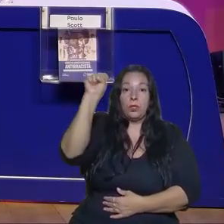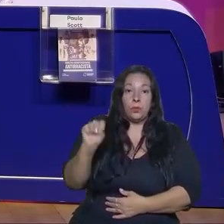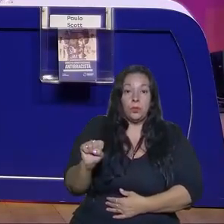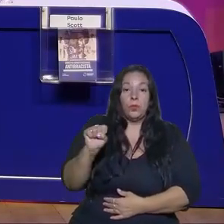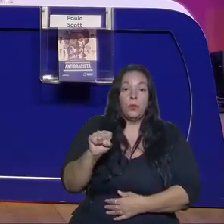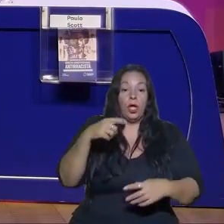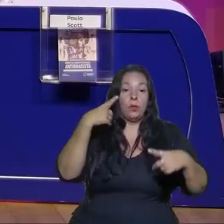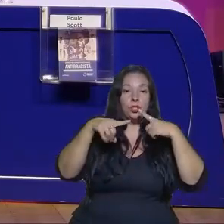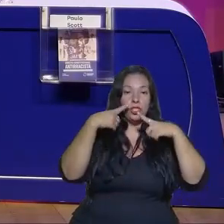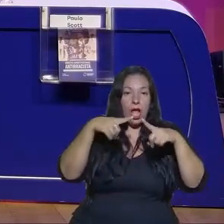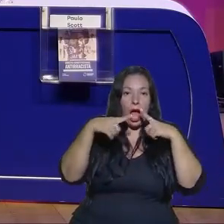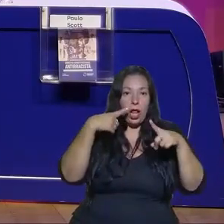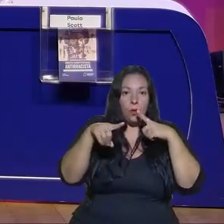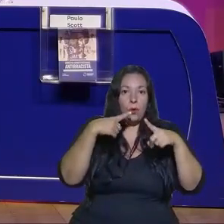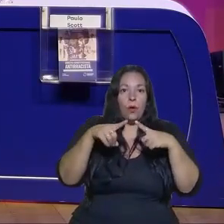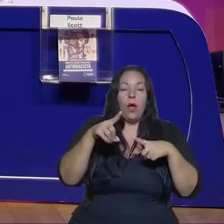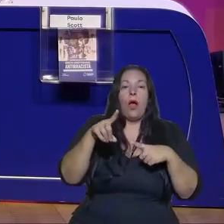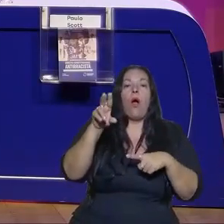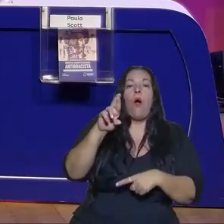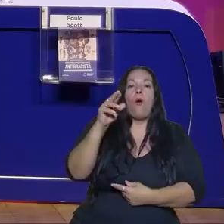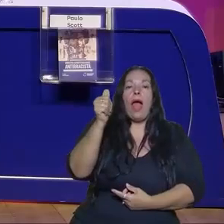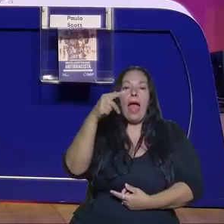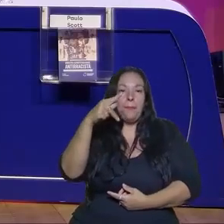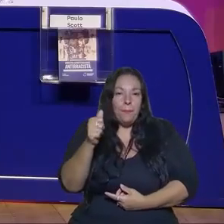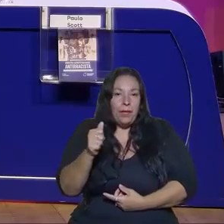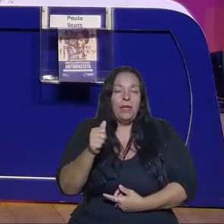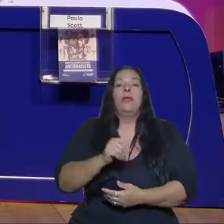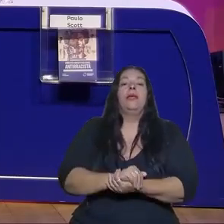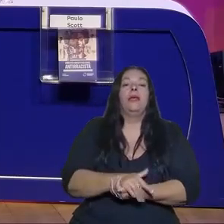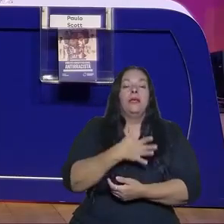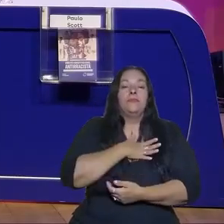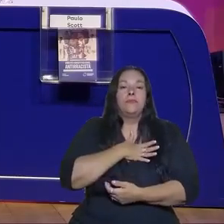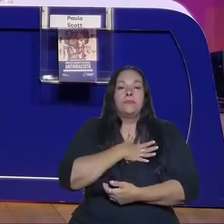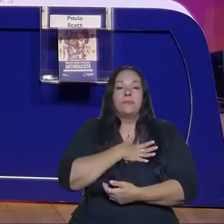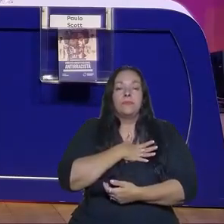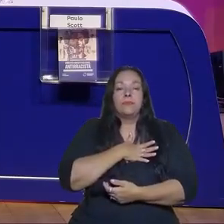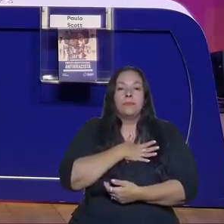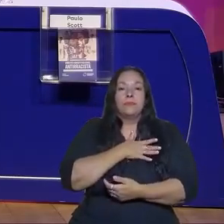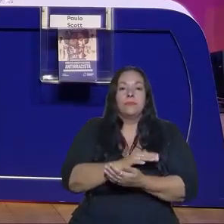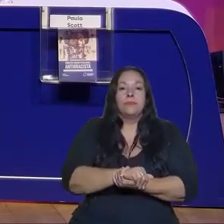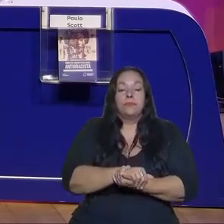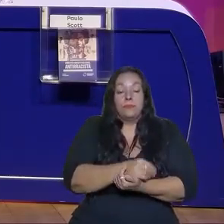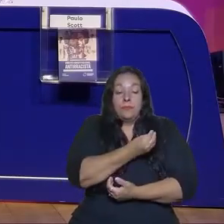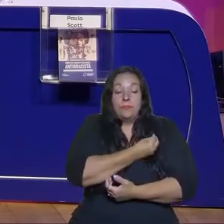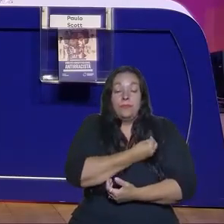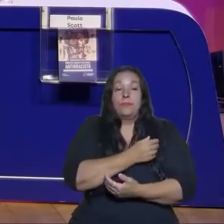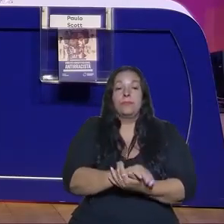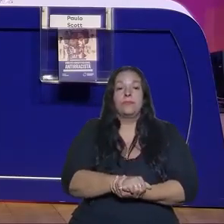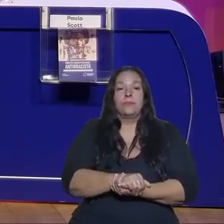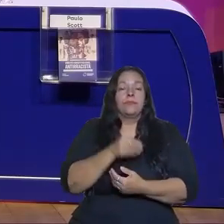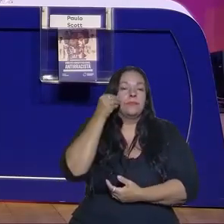muito mais recorrente com o rap, eu sempre digo que, na minha existência, na